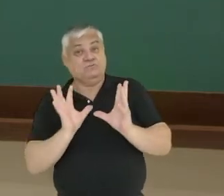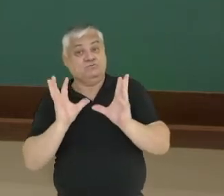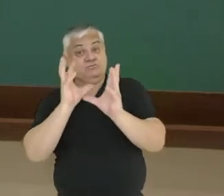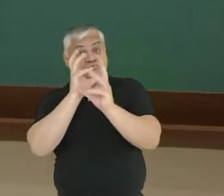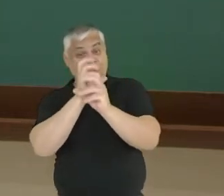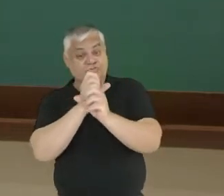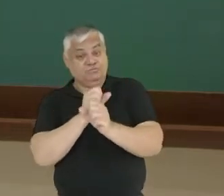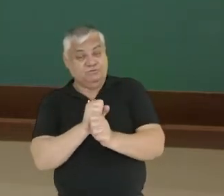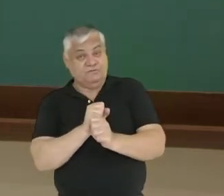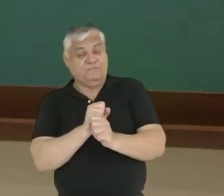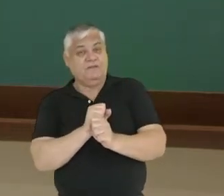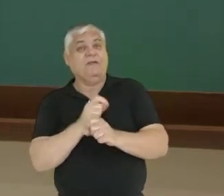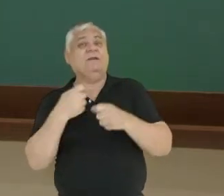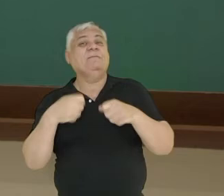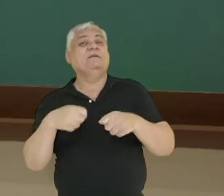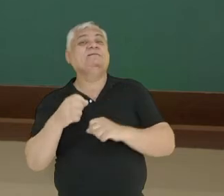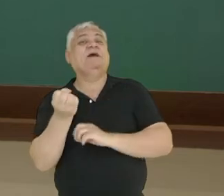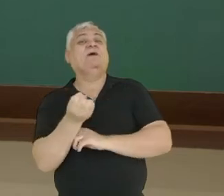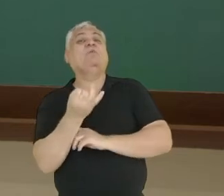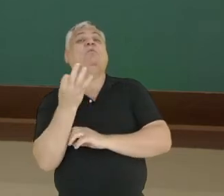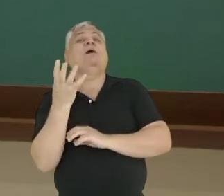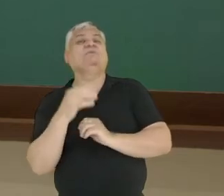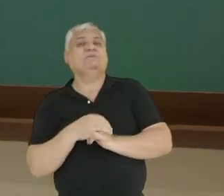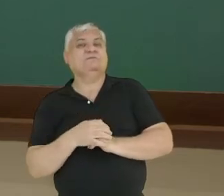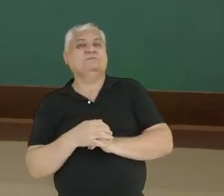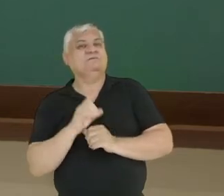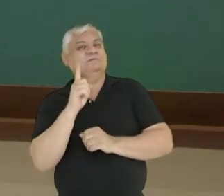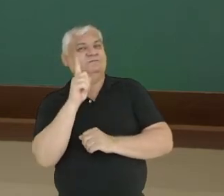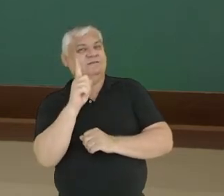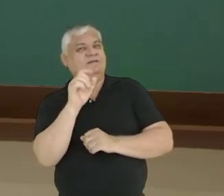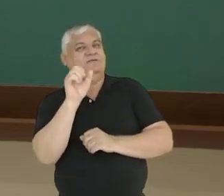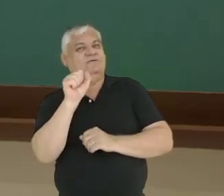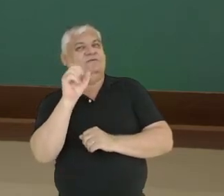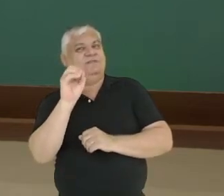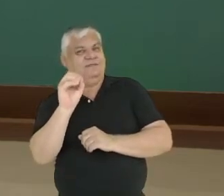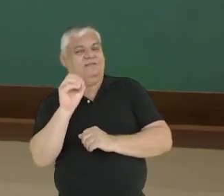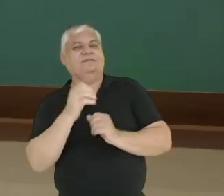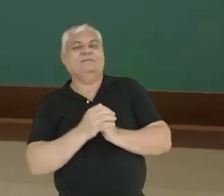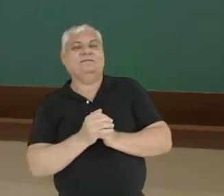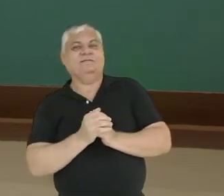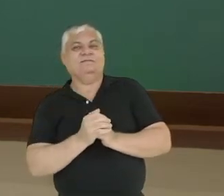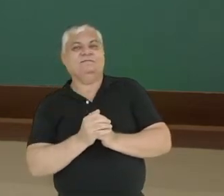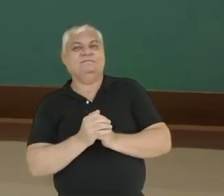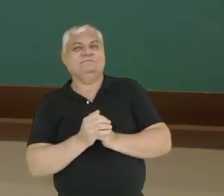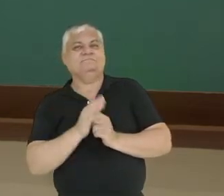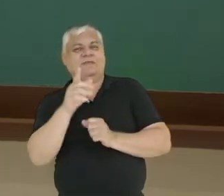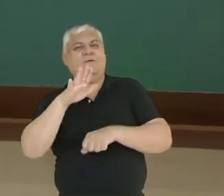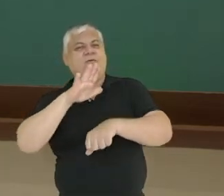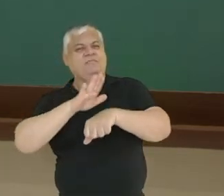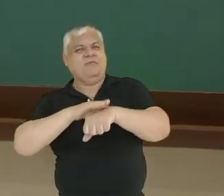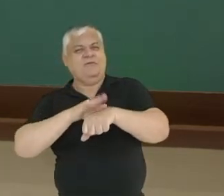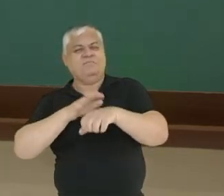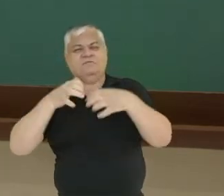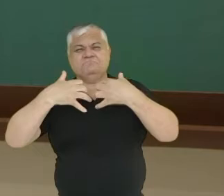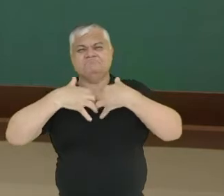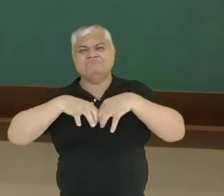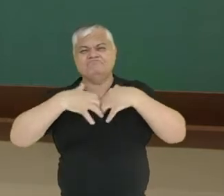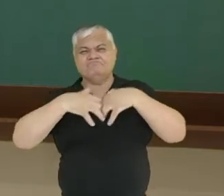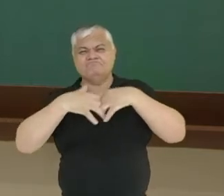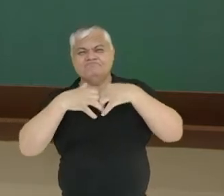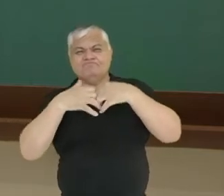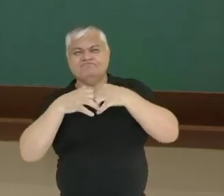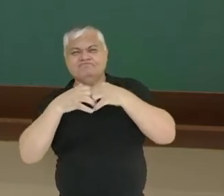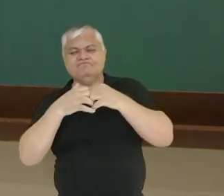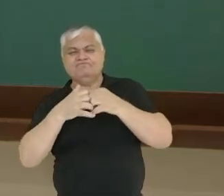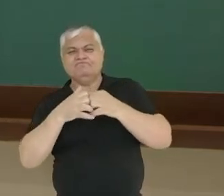dois ângulos, você já sabe que tem que dar 180 graus. Então, vou dar um tempinho para vocês tentarem resolver